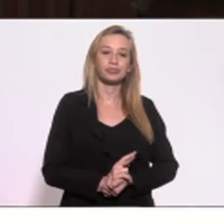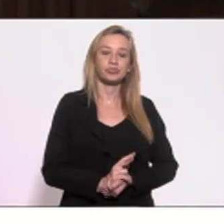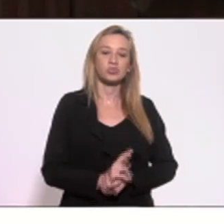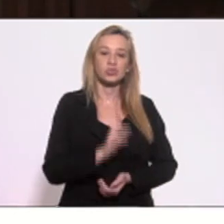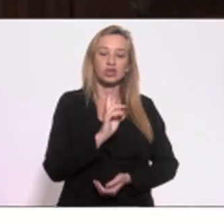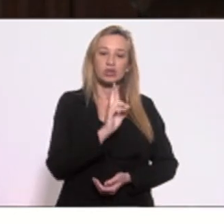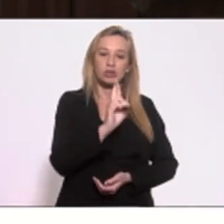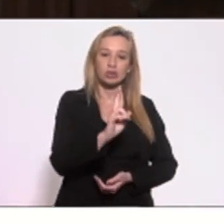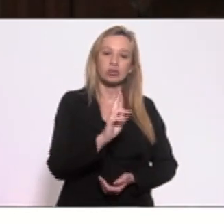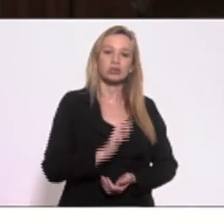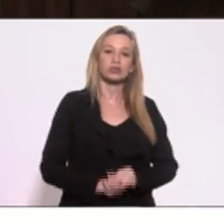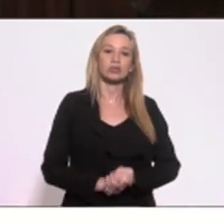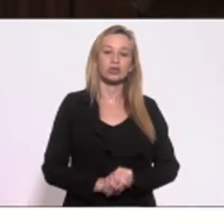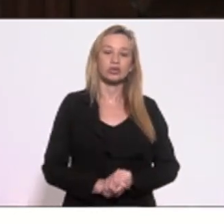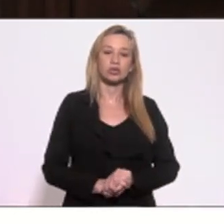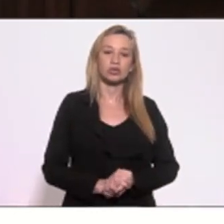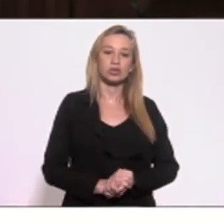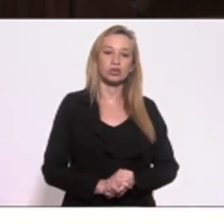aos anseios